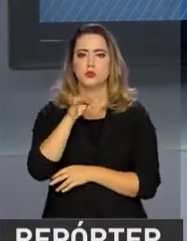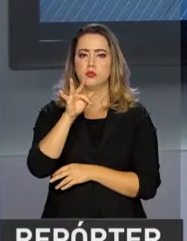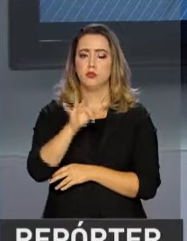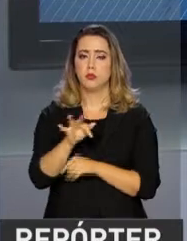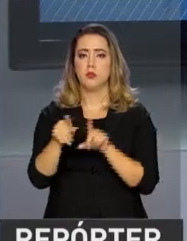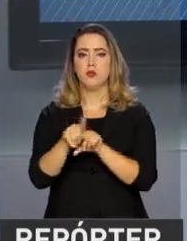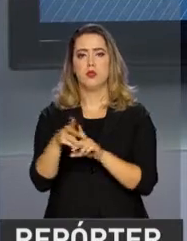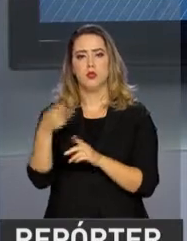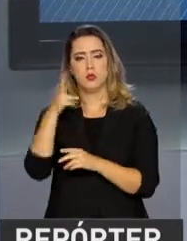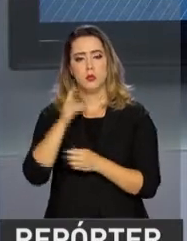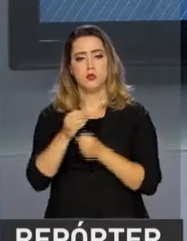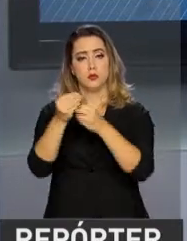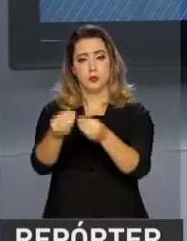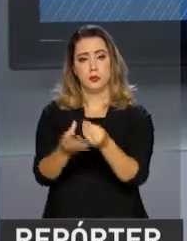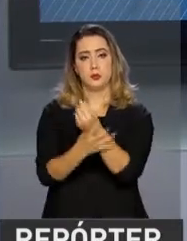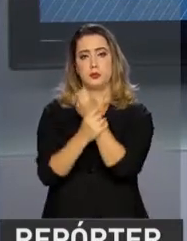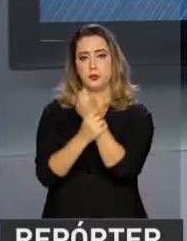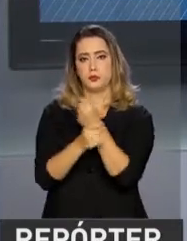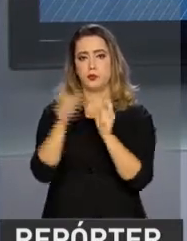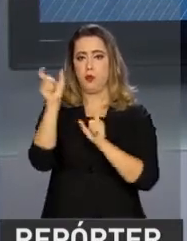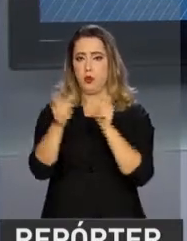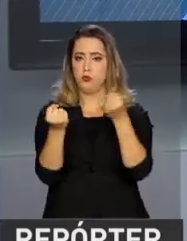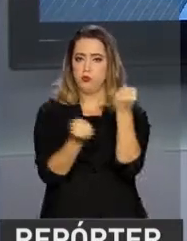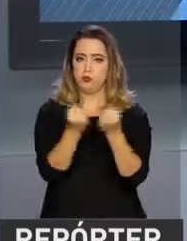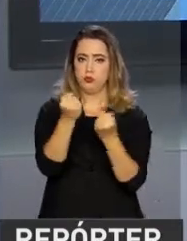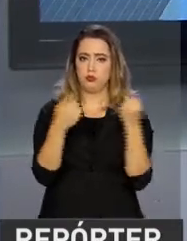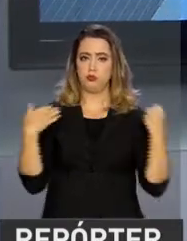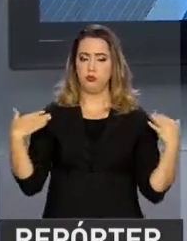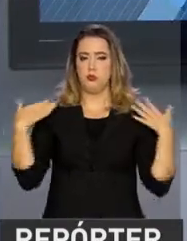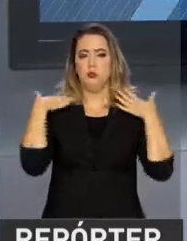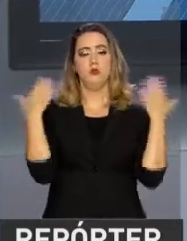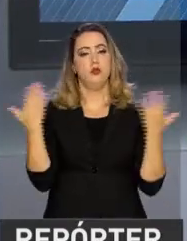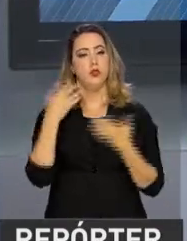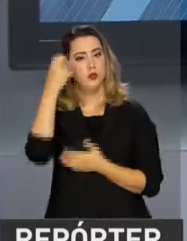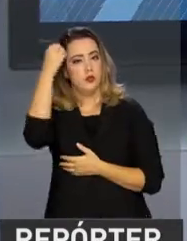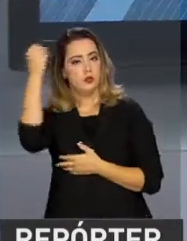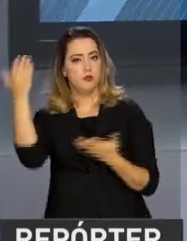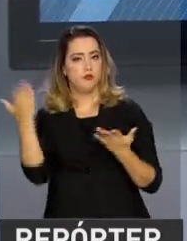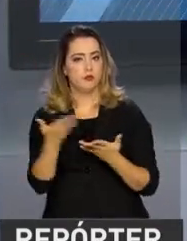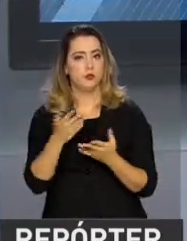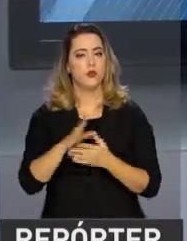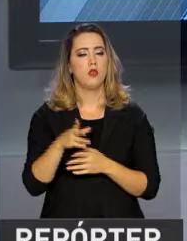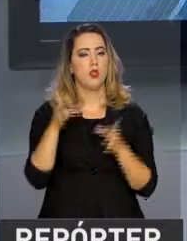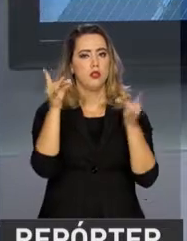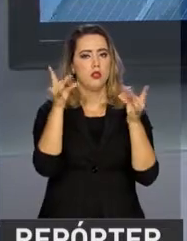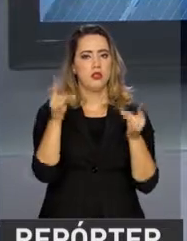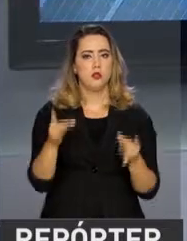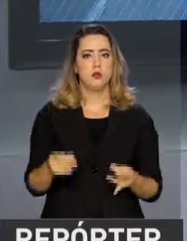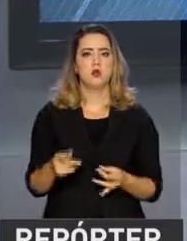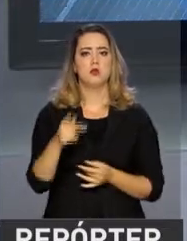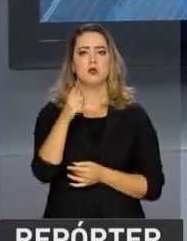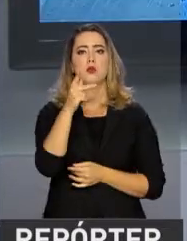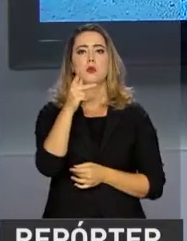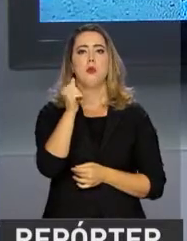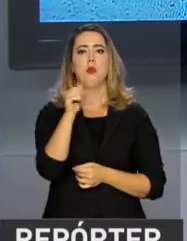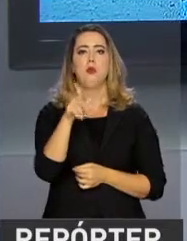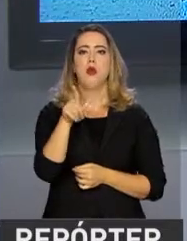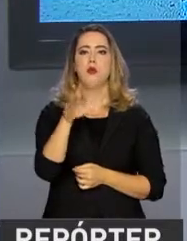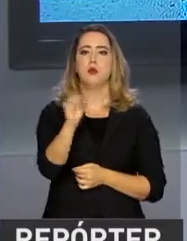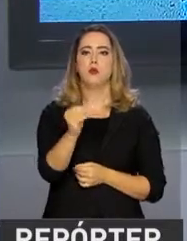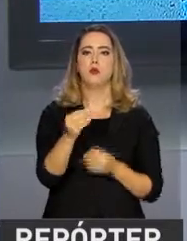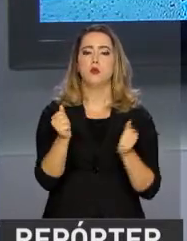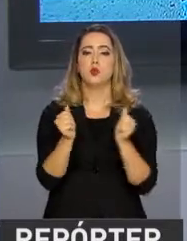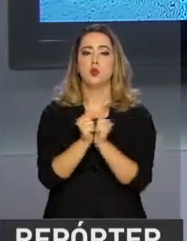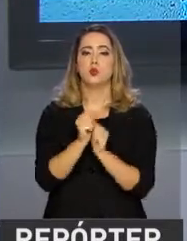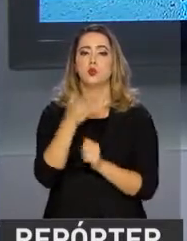segurança a motoristas e passageiros que vão pegar a estrada neste feriado de finados quem tem os detalhes pra gente é o repórter pablo um dia em